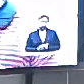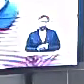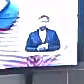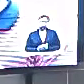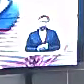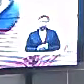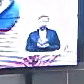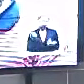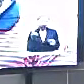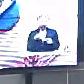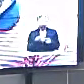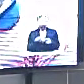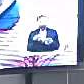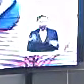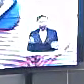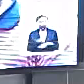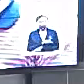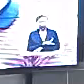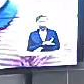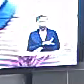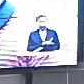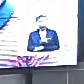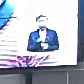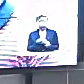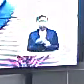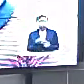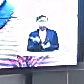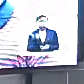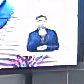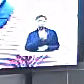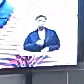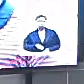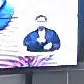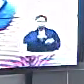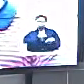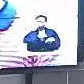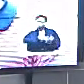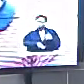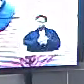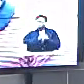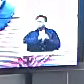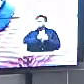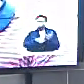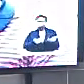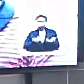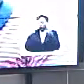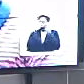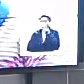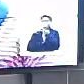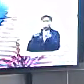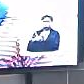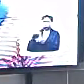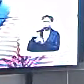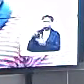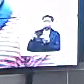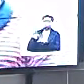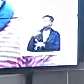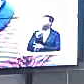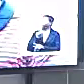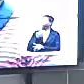Por que acontece isso porque eles levam vantagens não olham pro povo olham pro bolso a